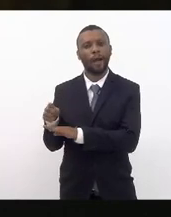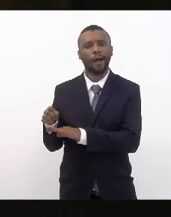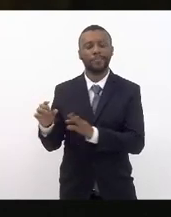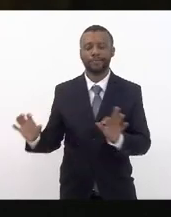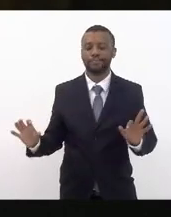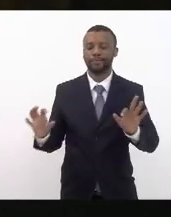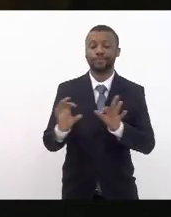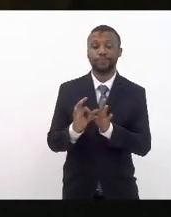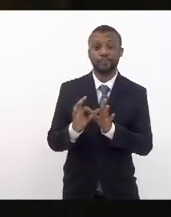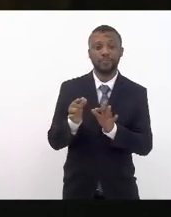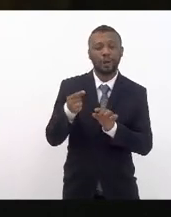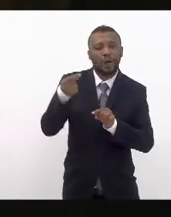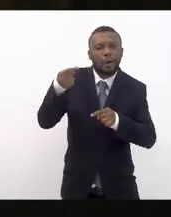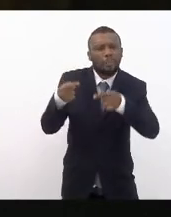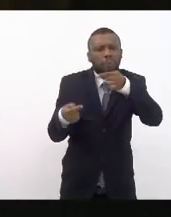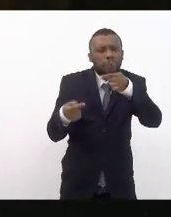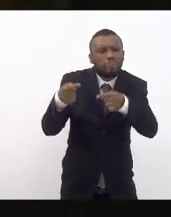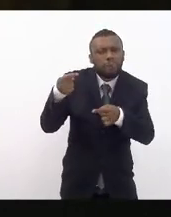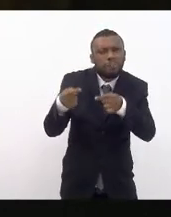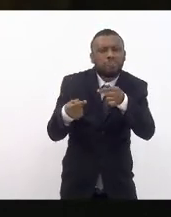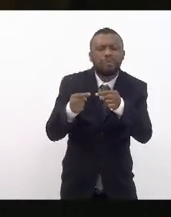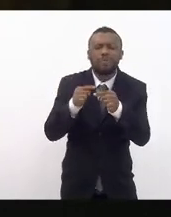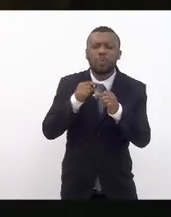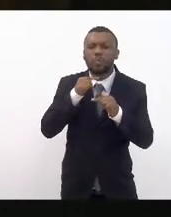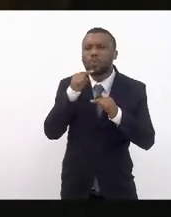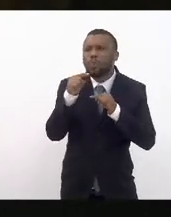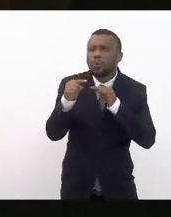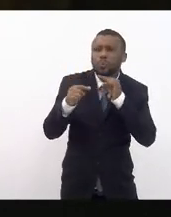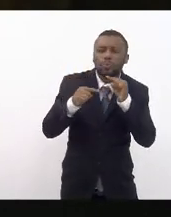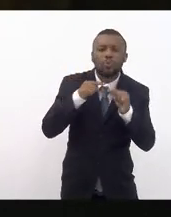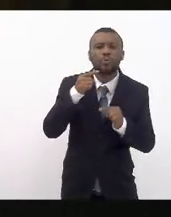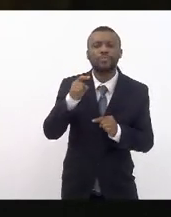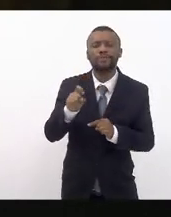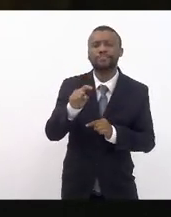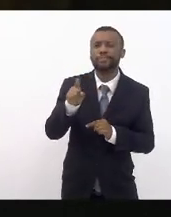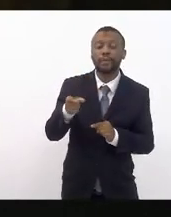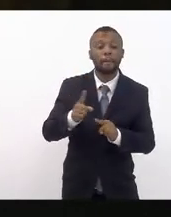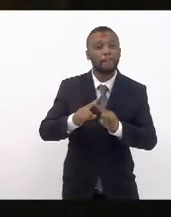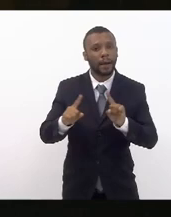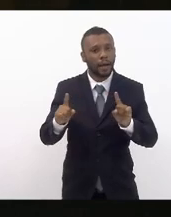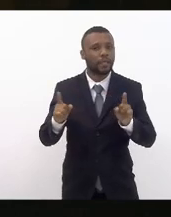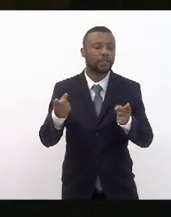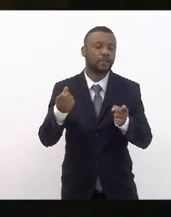nos dividiu muito, nos causou muita dúvida, mas sem sombra de dúvidas,